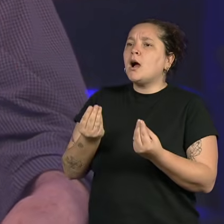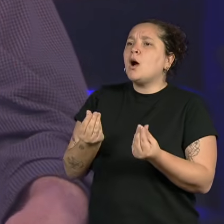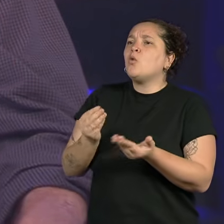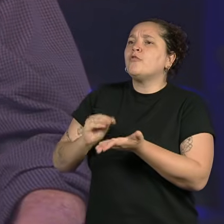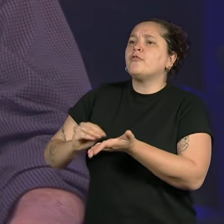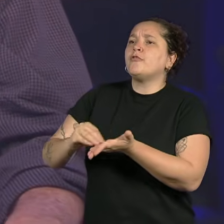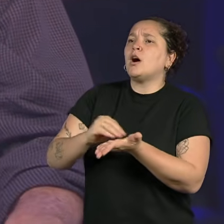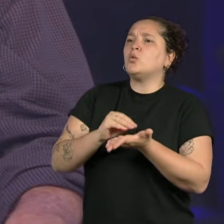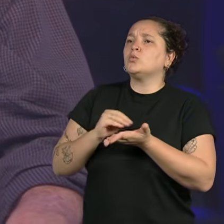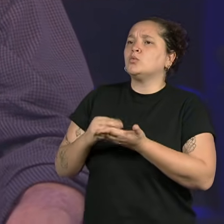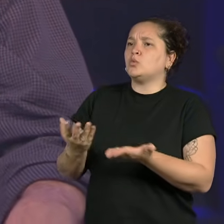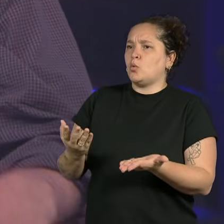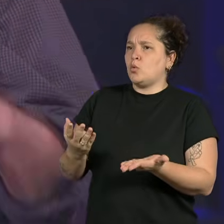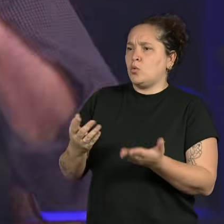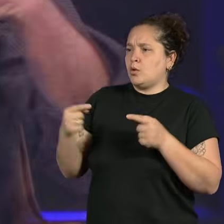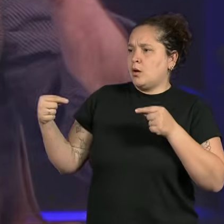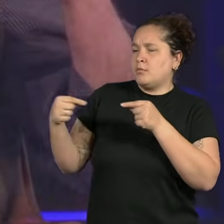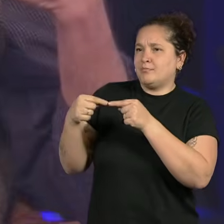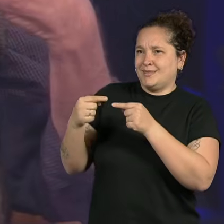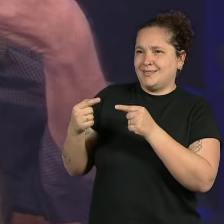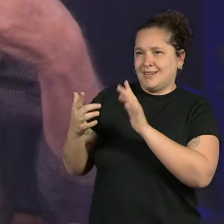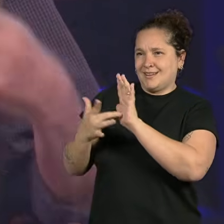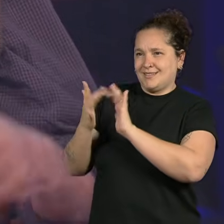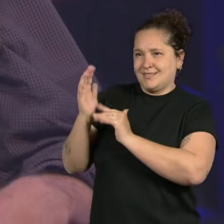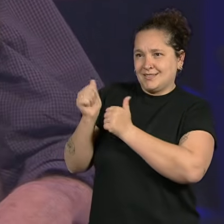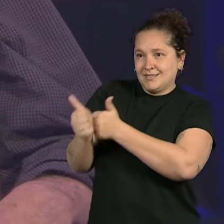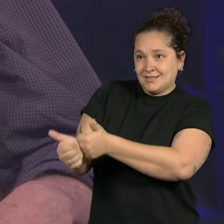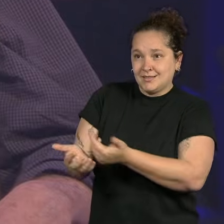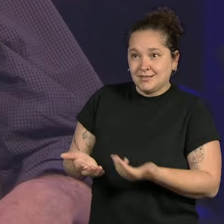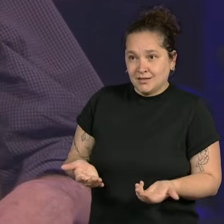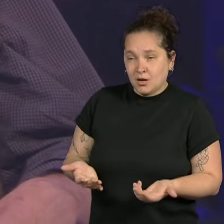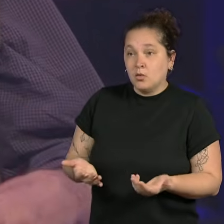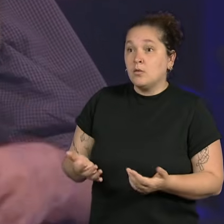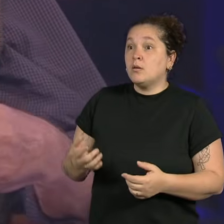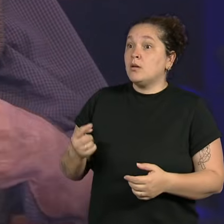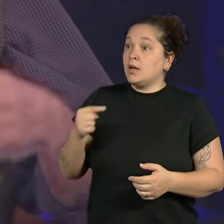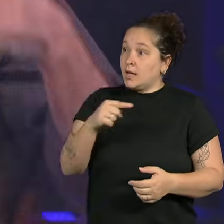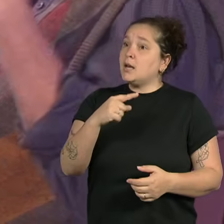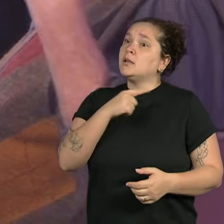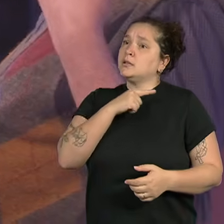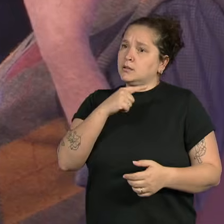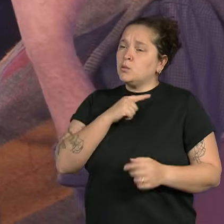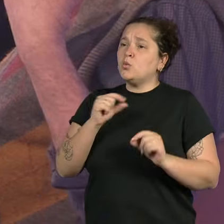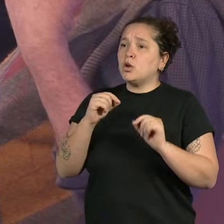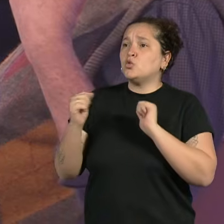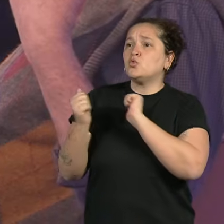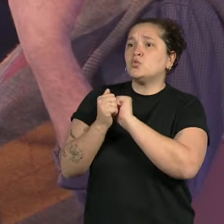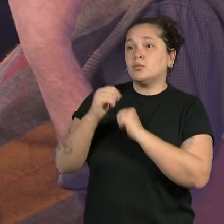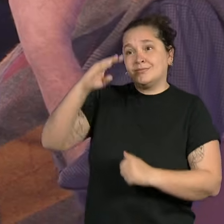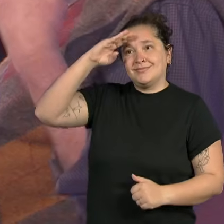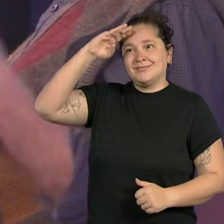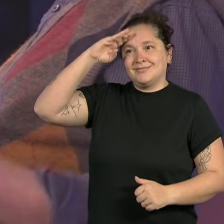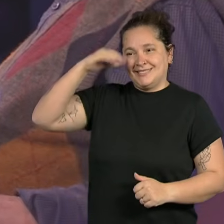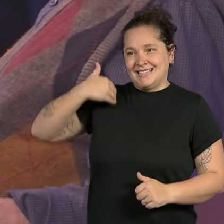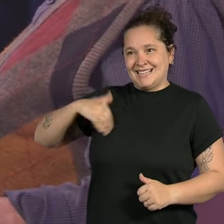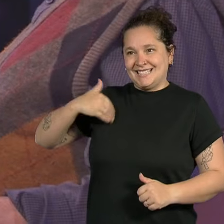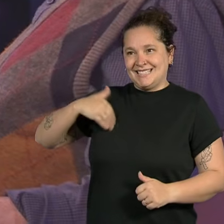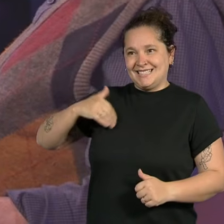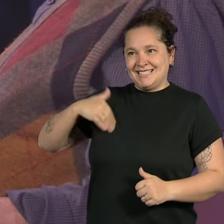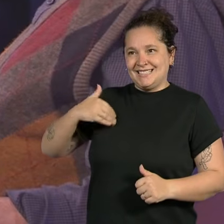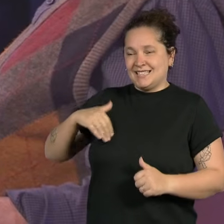Ele foi um papa que, de alguma forma, teve uma relação muito íntima com os militares na Argentina. Né?